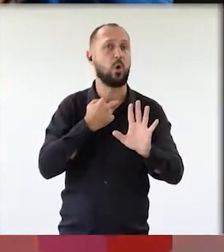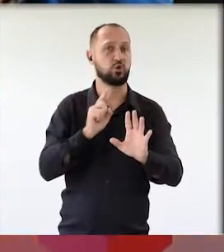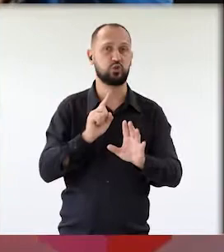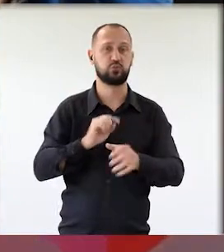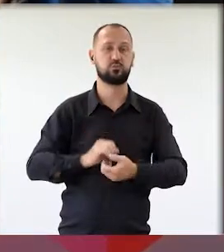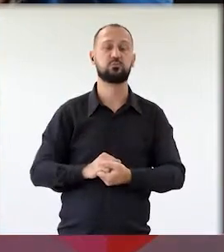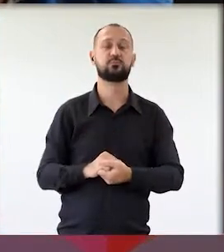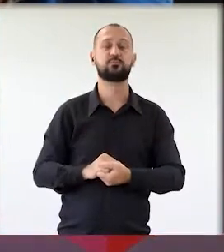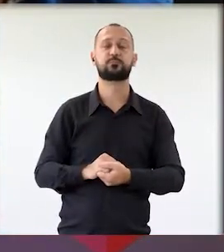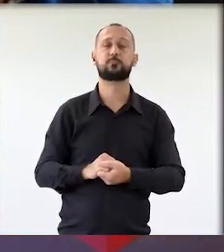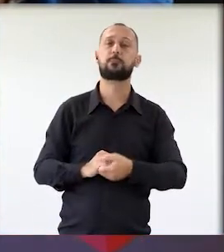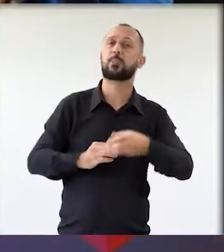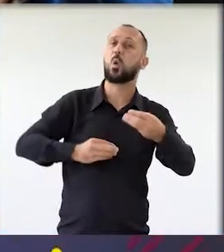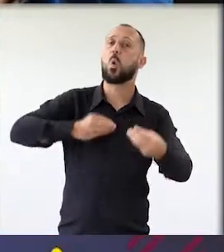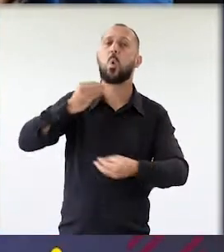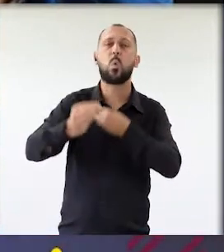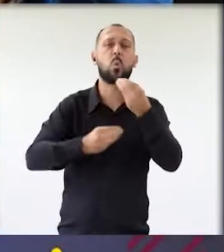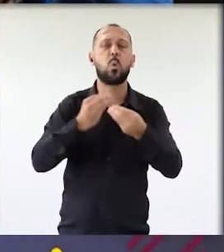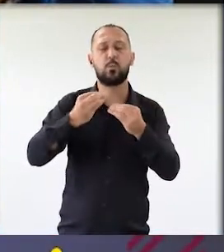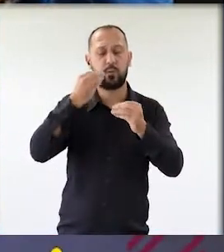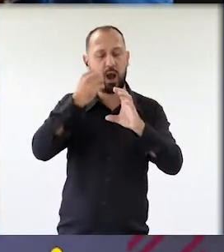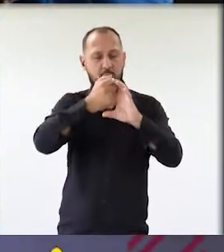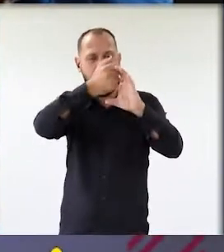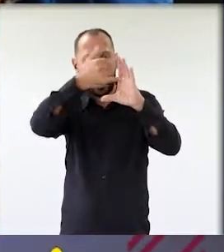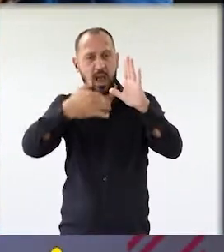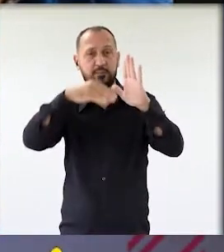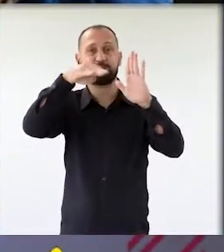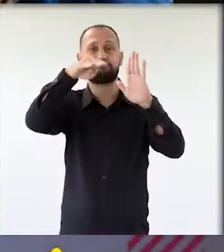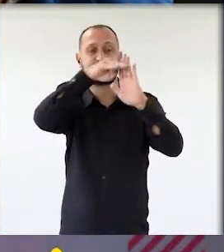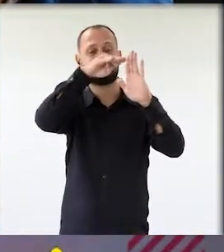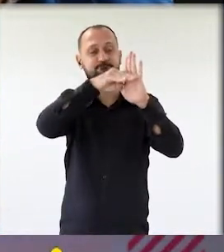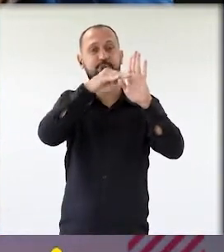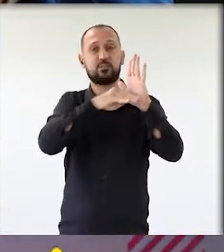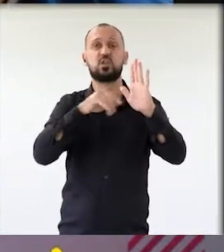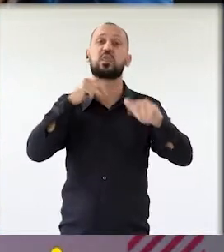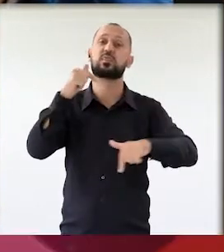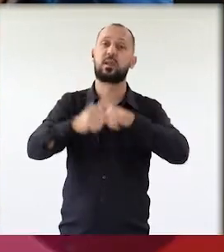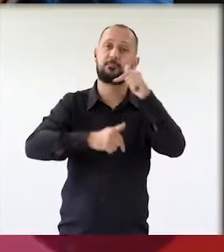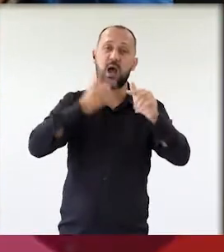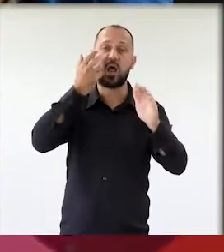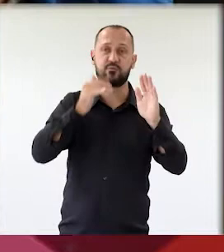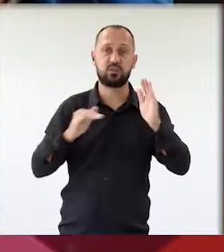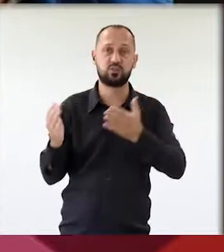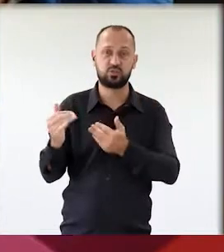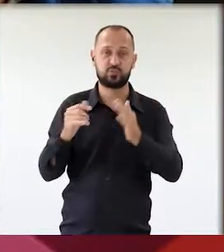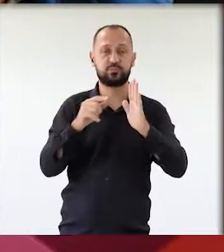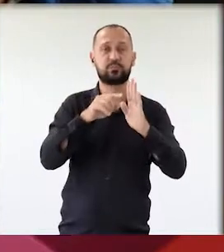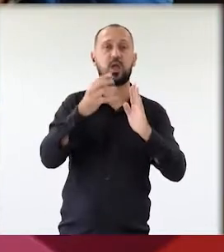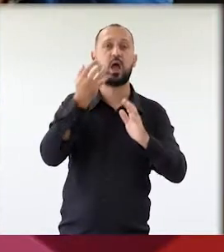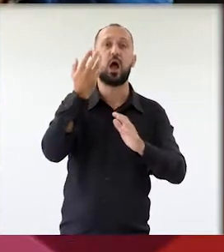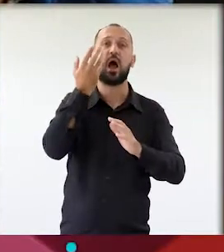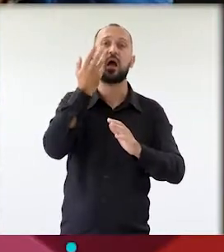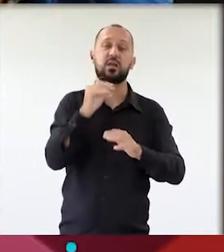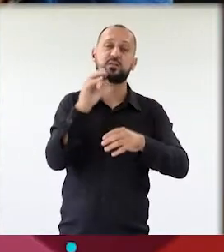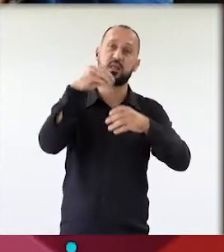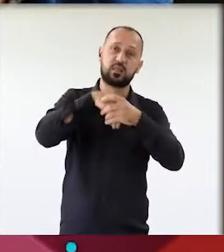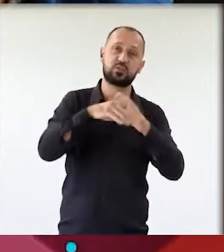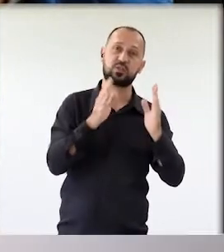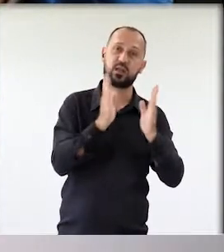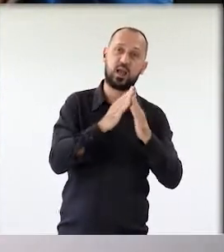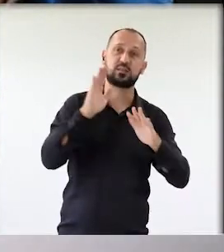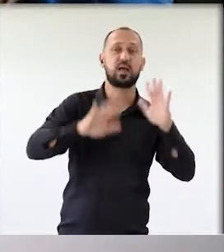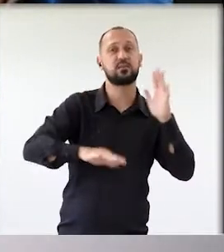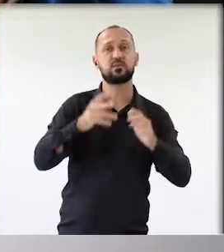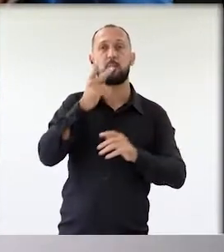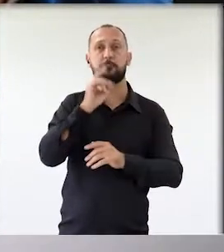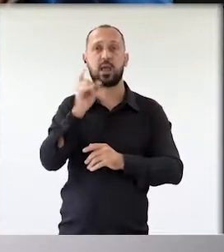ocorra. E como é que a gente pode caracterizar como o trabalho infantil? Aquela criança que está mais dentro de